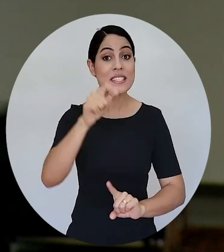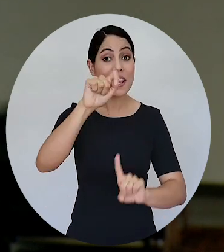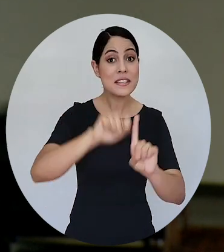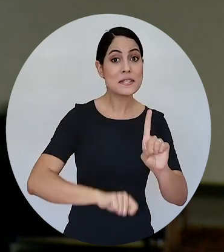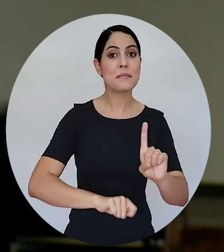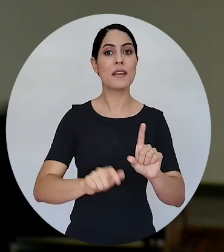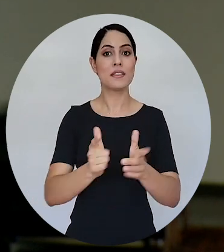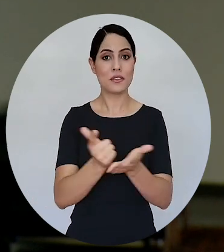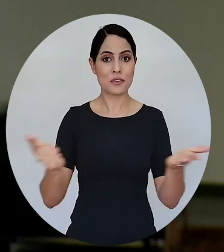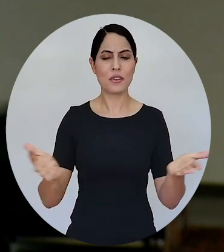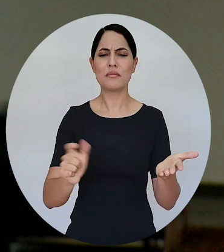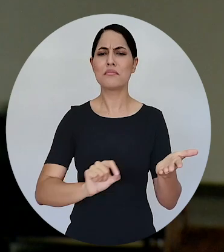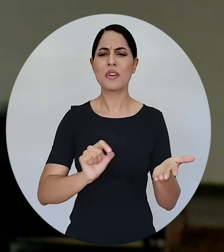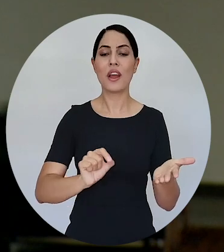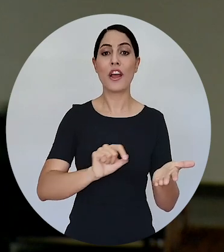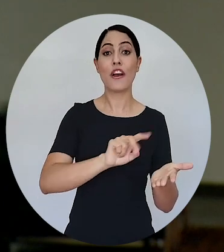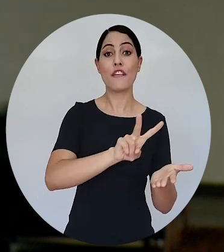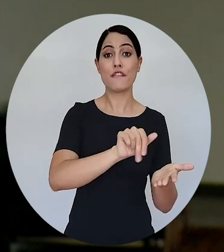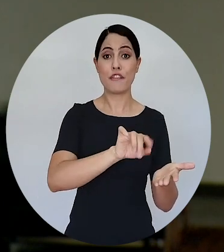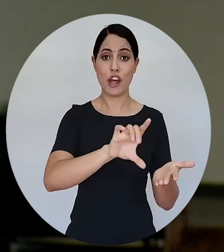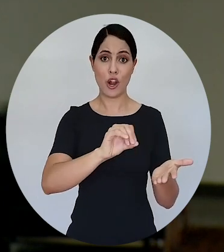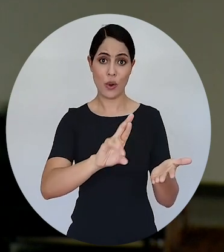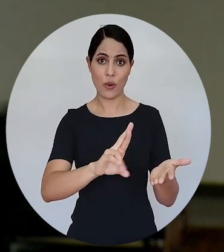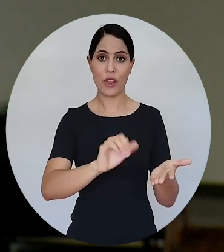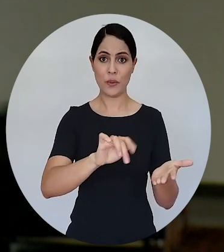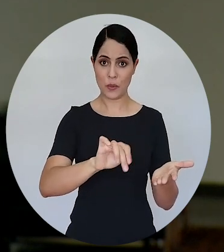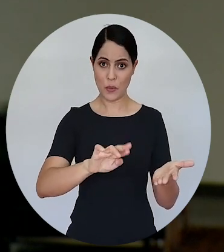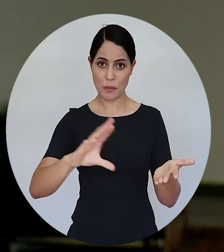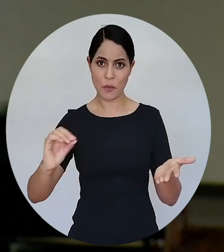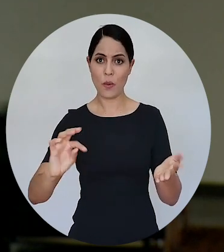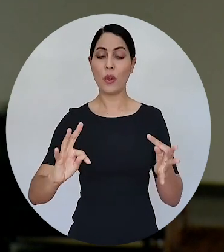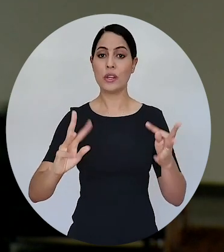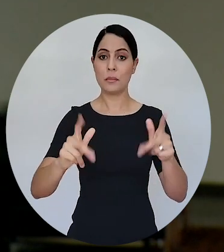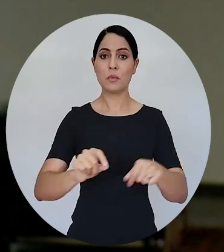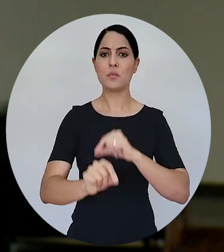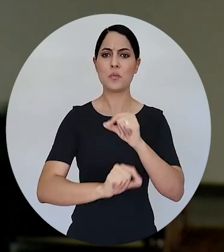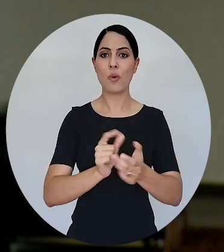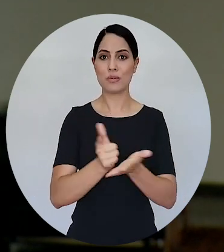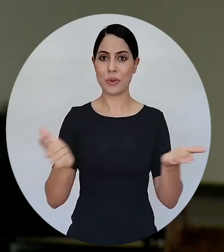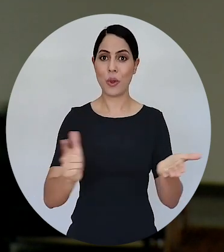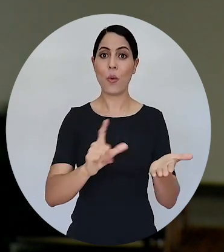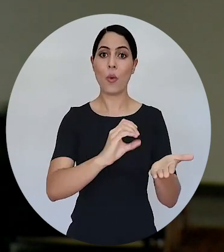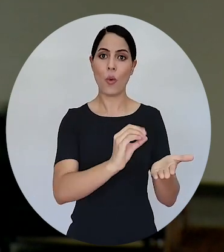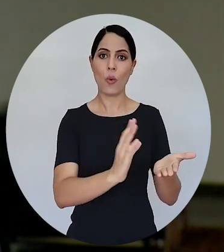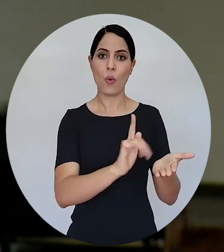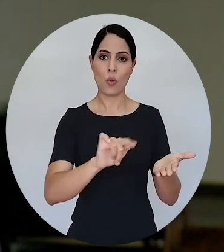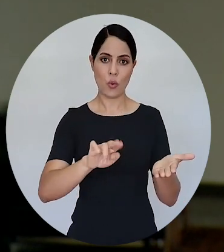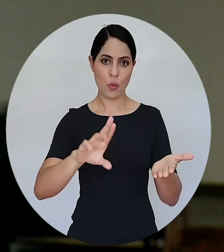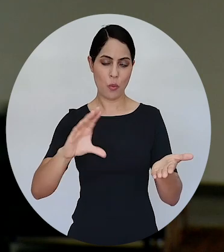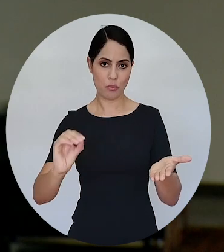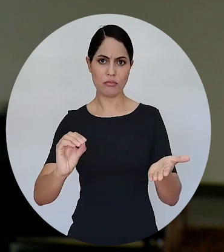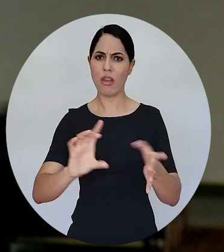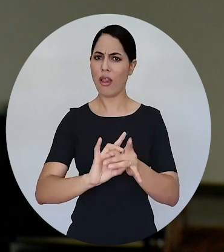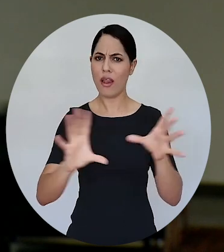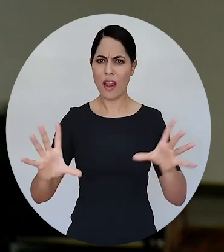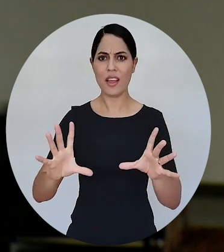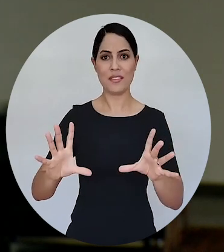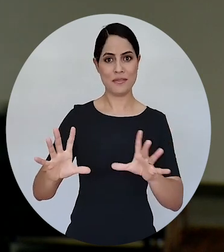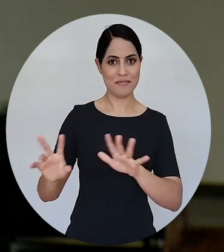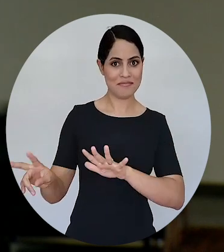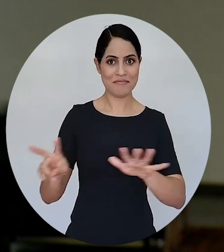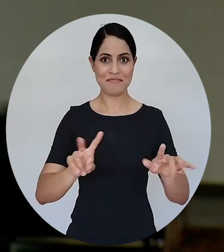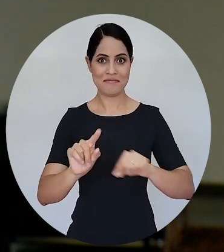meses da versão digital dos jornais Valor Econômico e o Globo para toda a advocacia do país. Após o período de